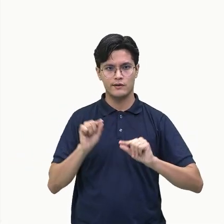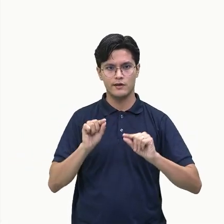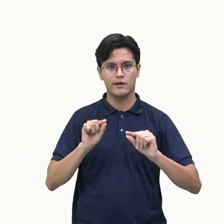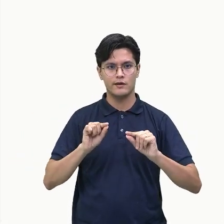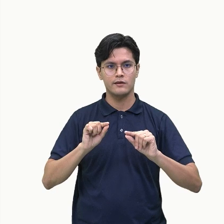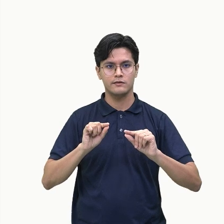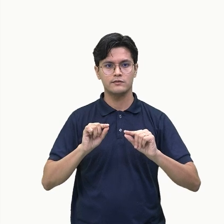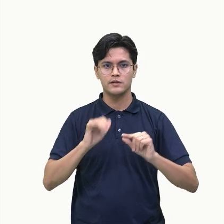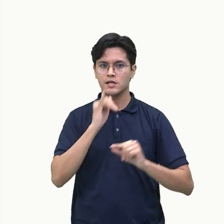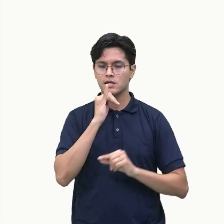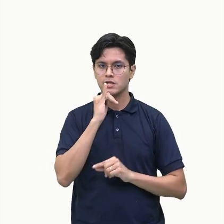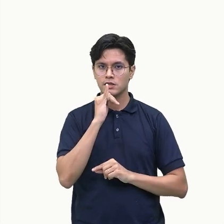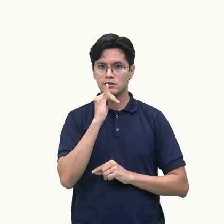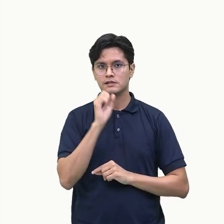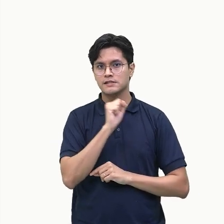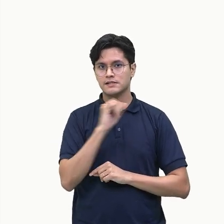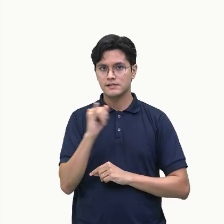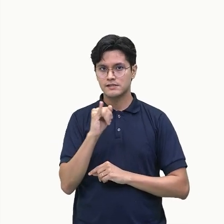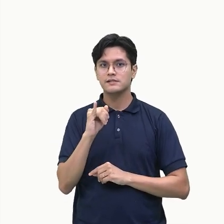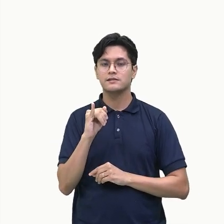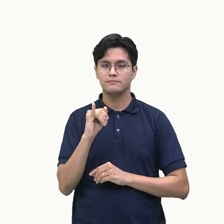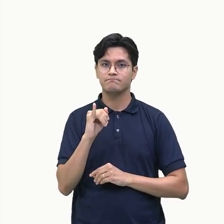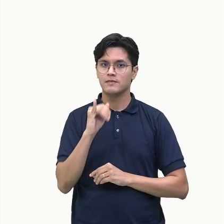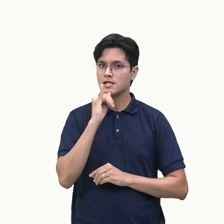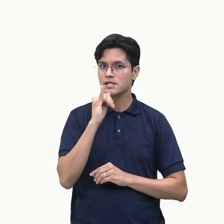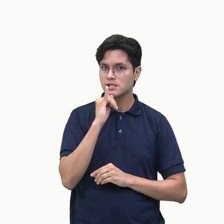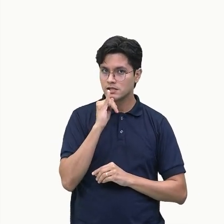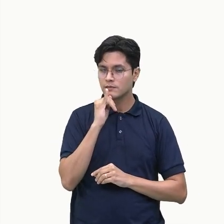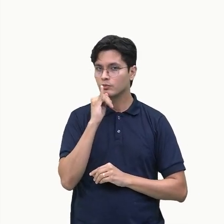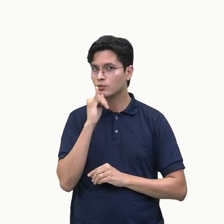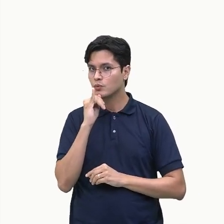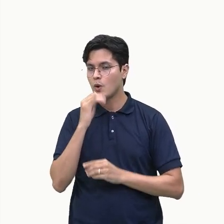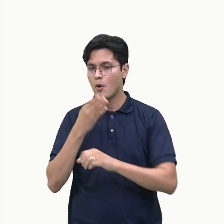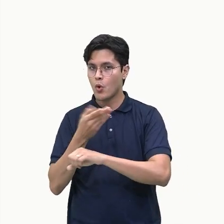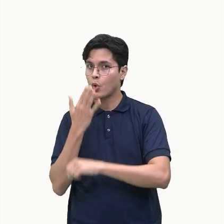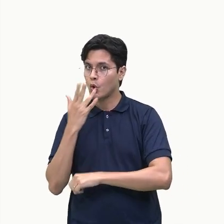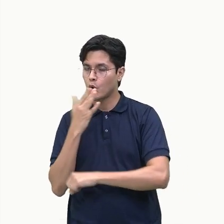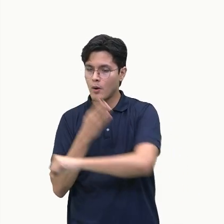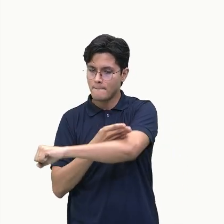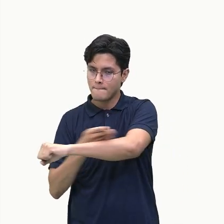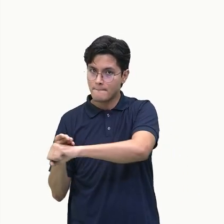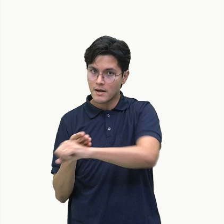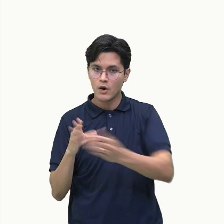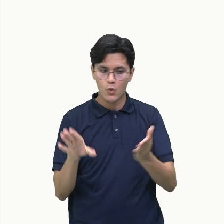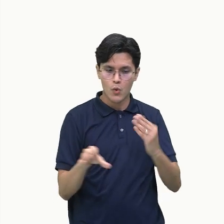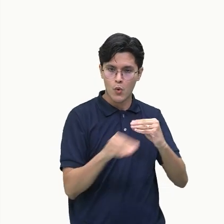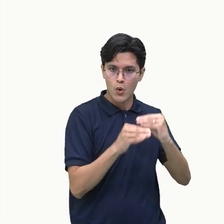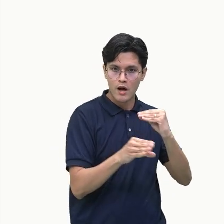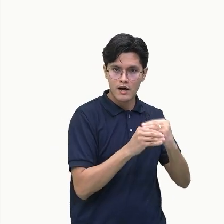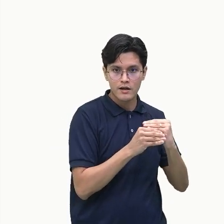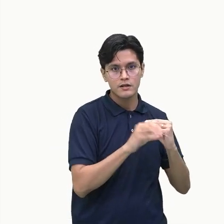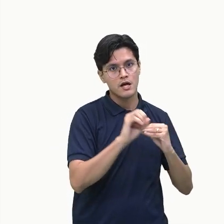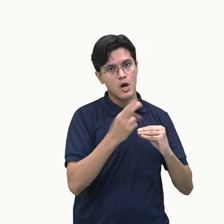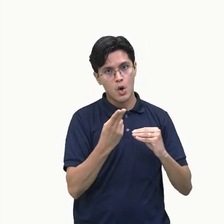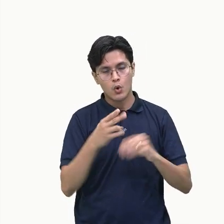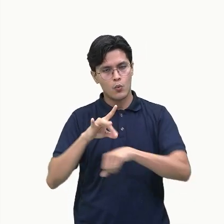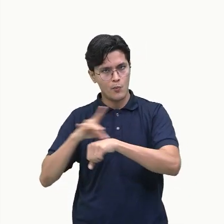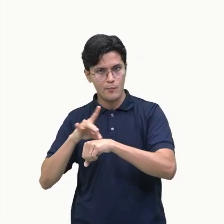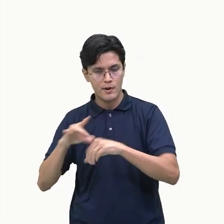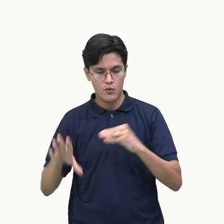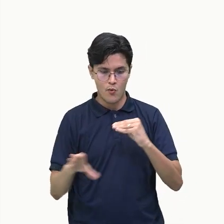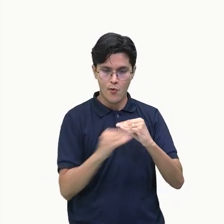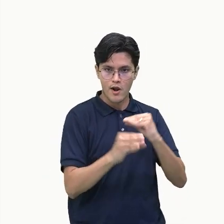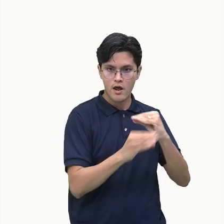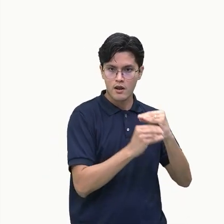você vai acrescentando o branco ou o preto ou muito mais um pouco da tonalidade dessa cor, certo?